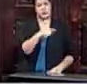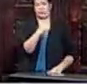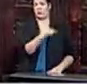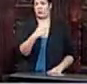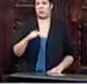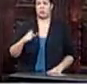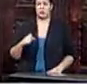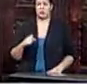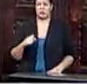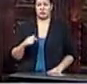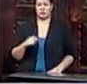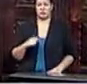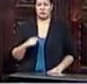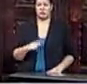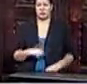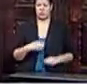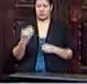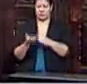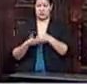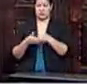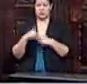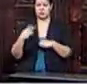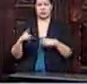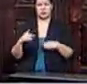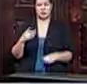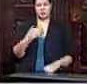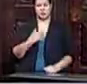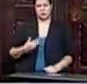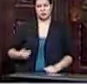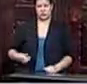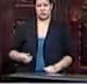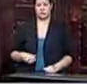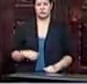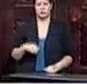emenda não foi nem lida pela base do governo. É essa a emenda que a gente está defendendo aqui, o voto sim, presidente.